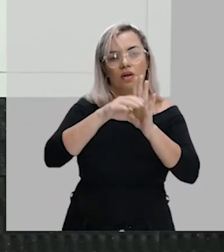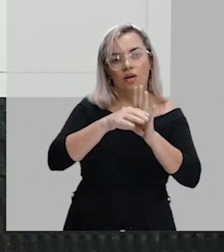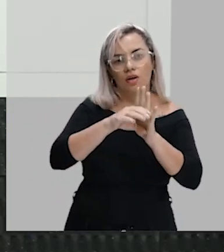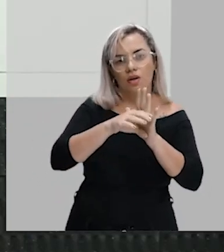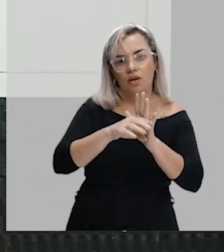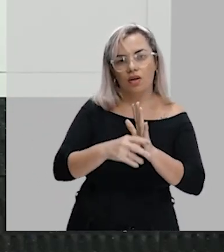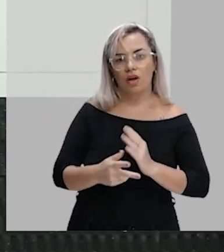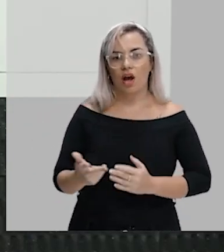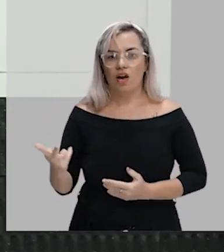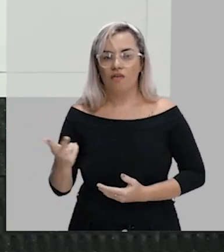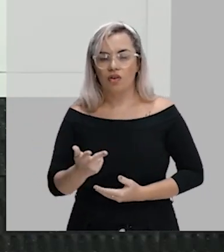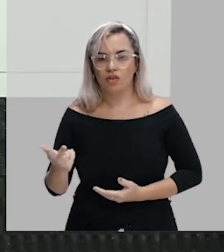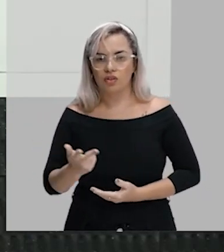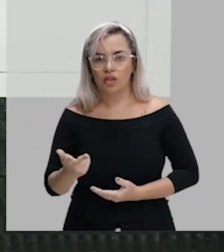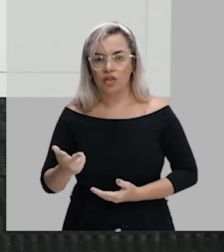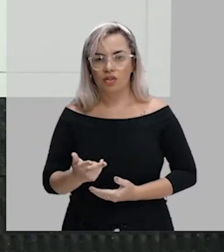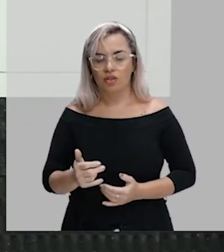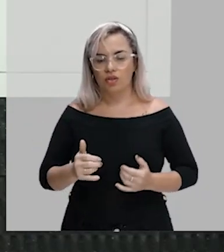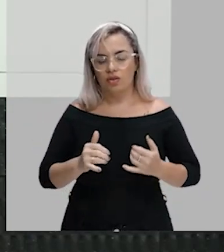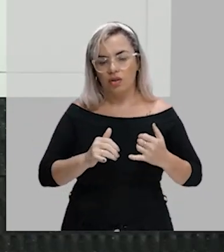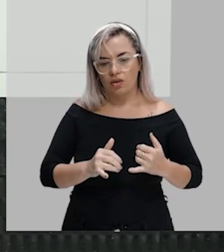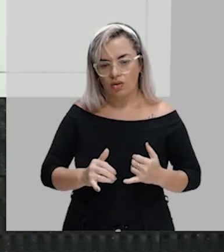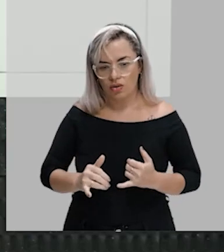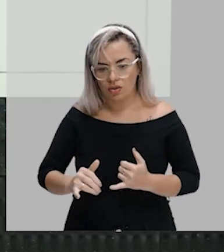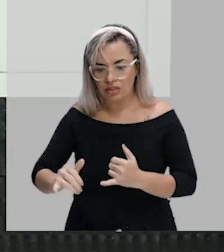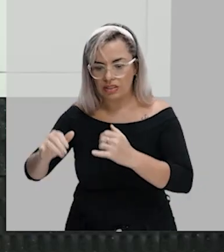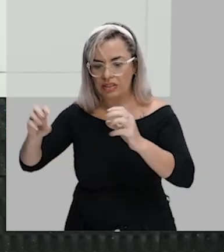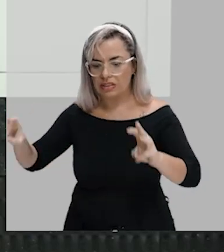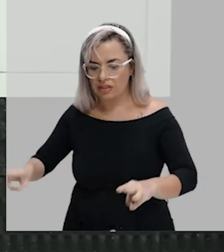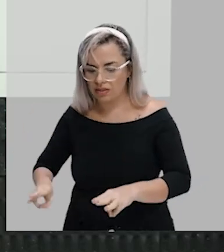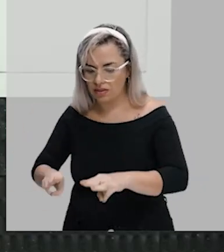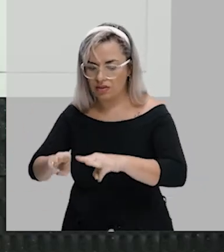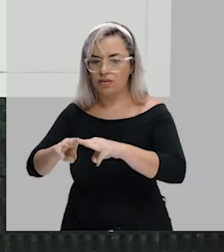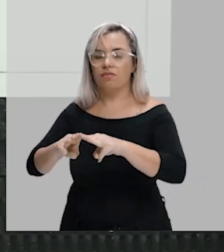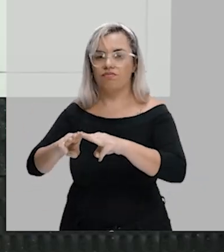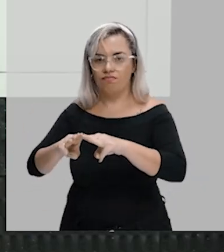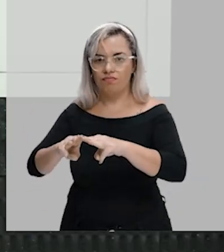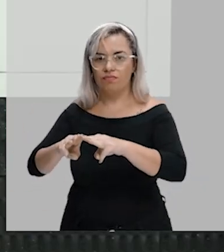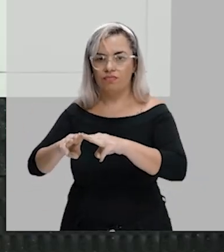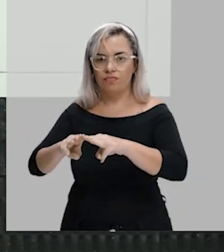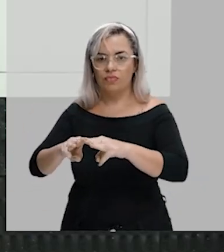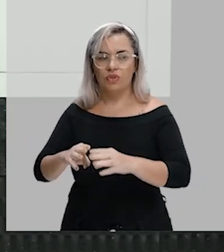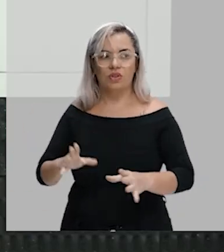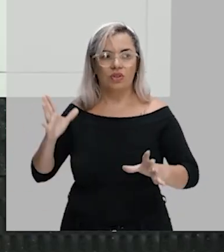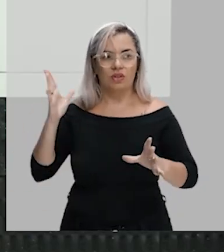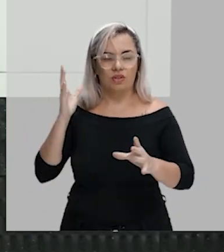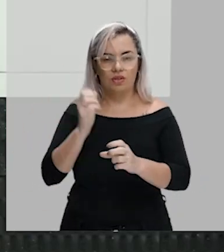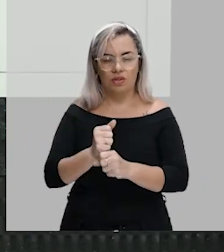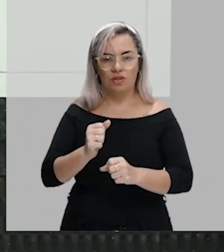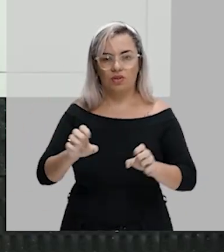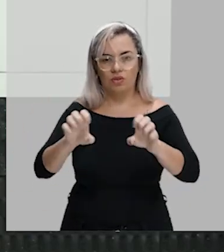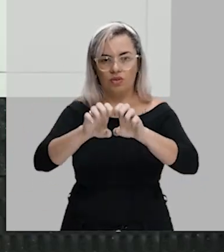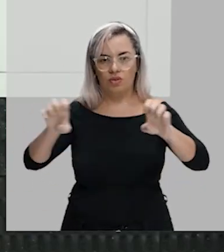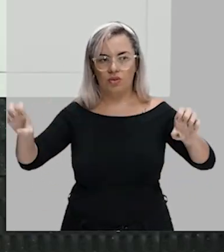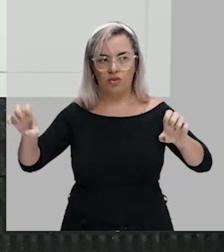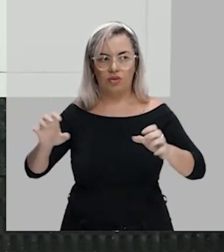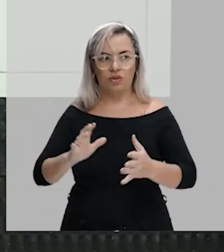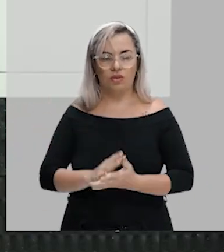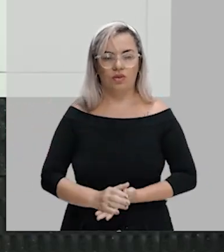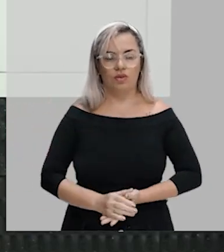onda eletromagnética, né, fosse calculada com esta equação, que é